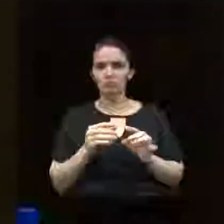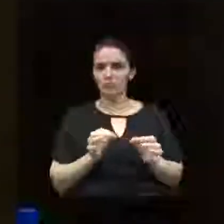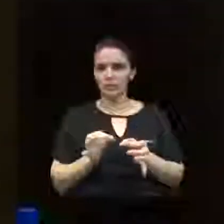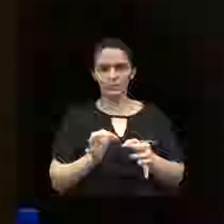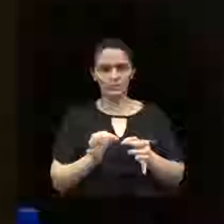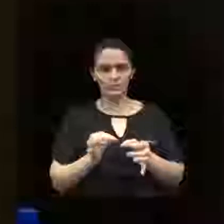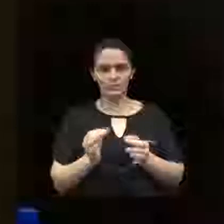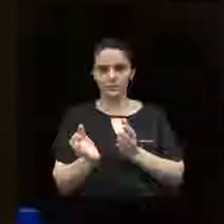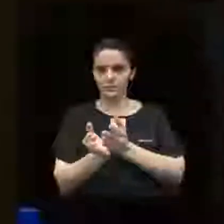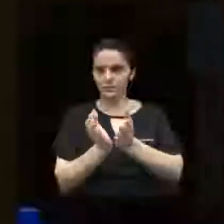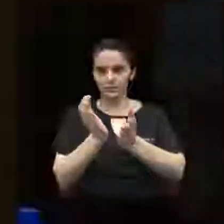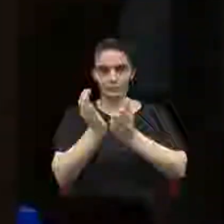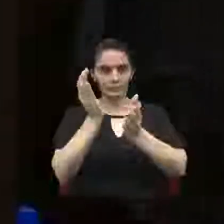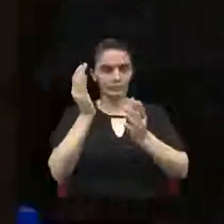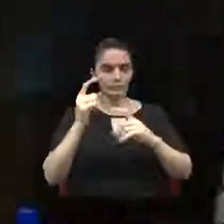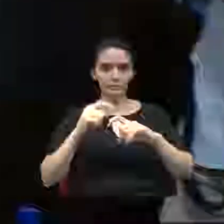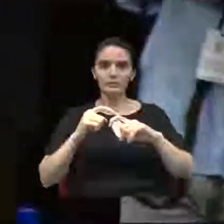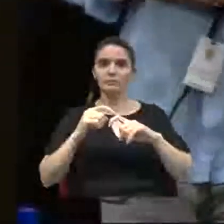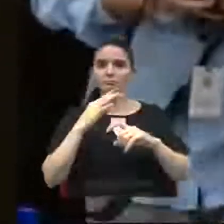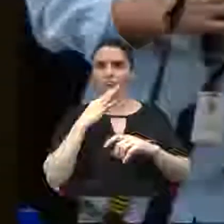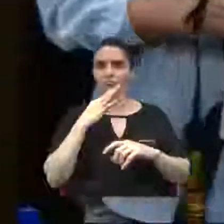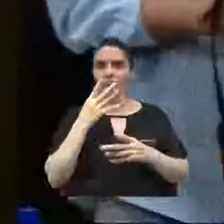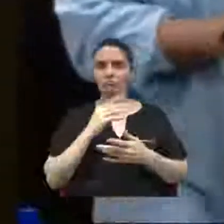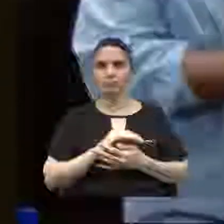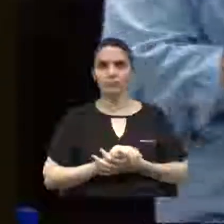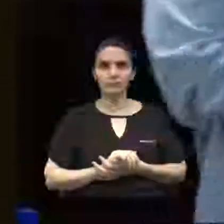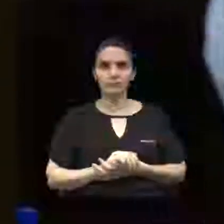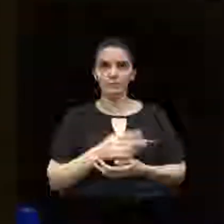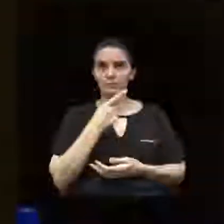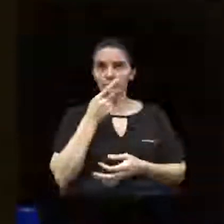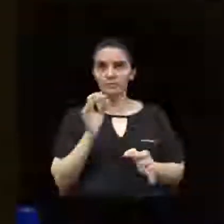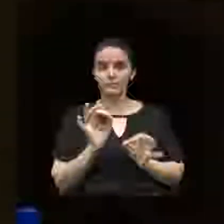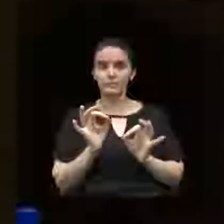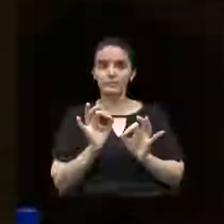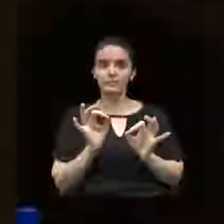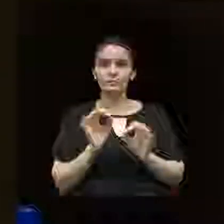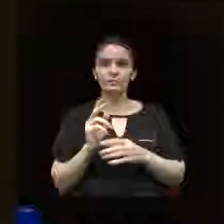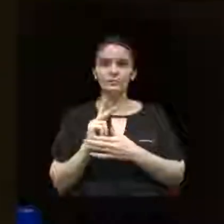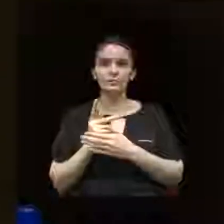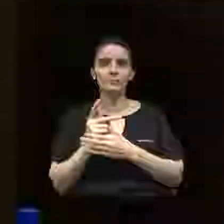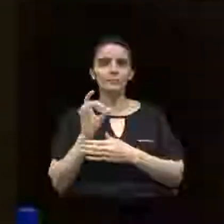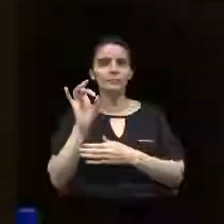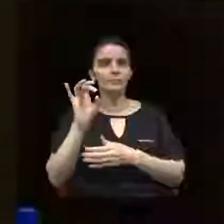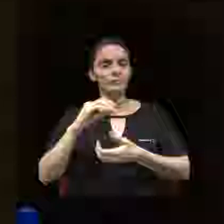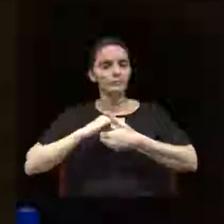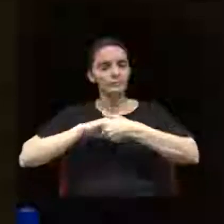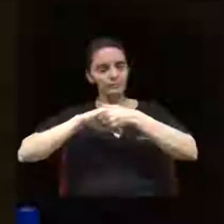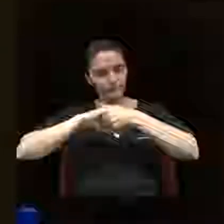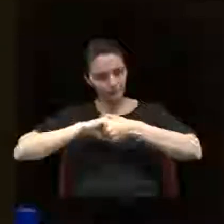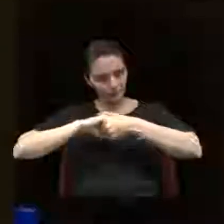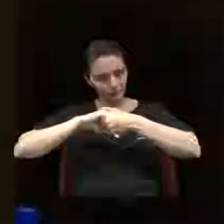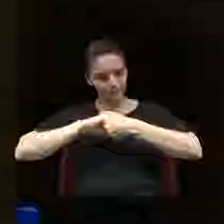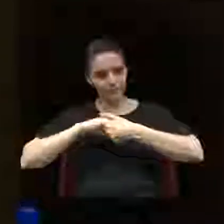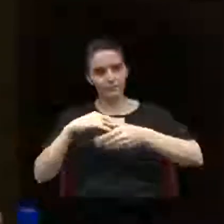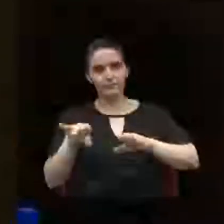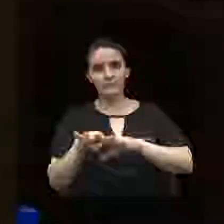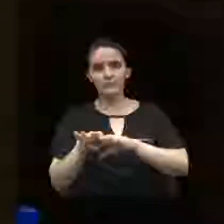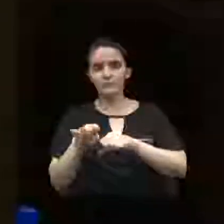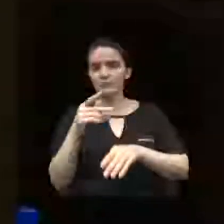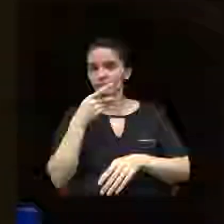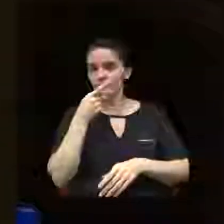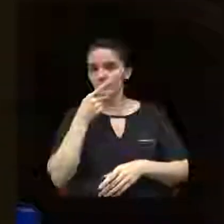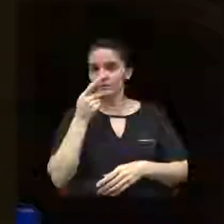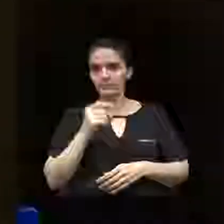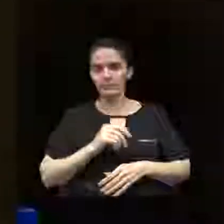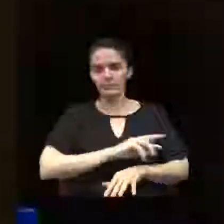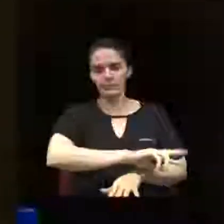você, sendo médico, tendo conhecimento, então não tenho que falar nada. Só tenho que levantar para parabenizar e também dizer que muitos